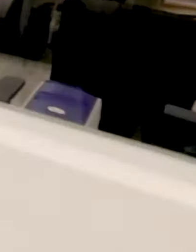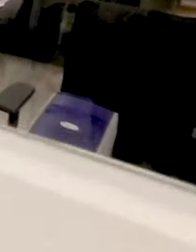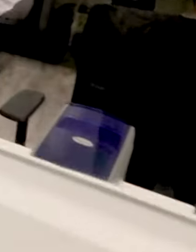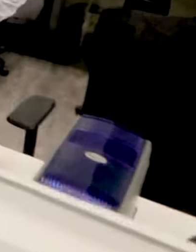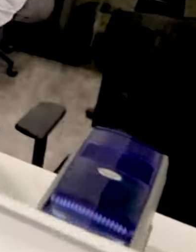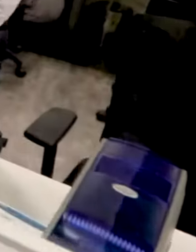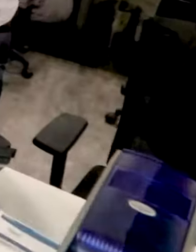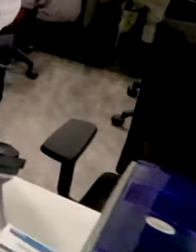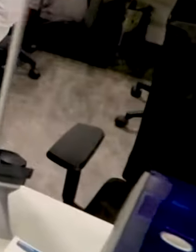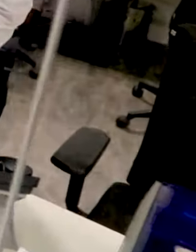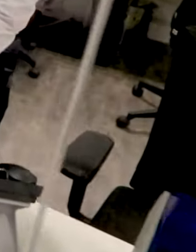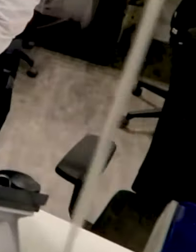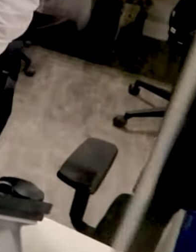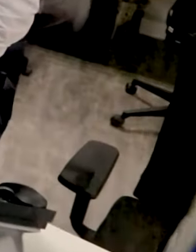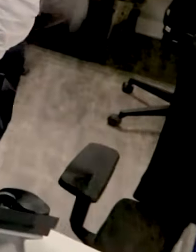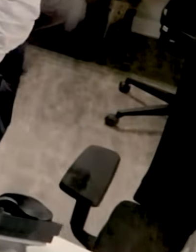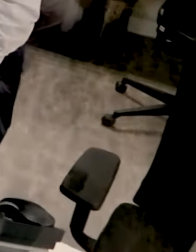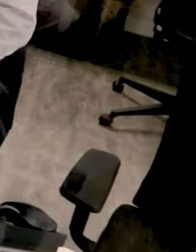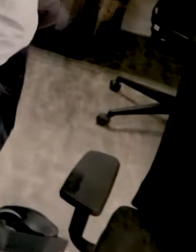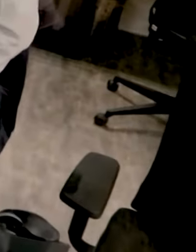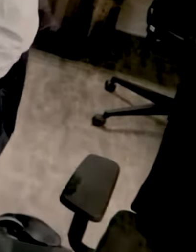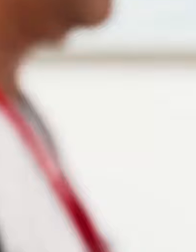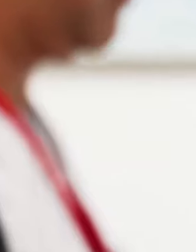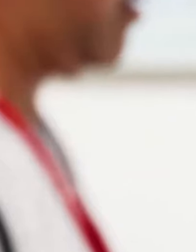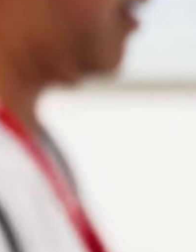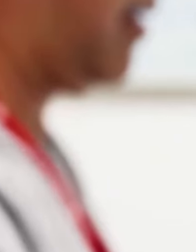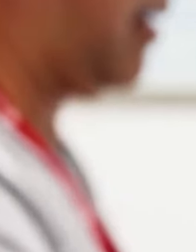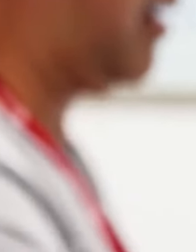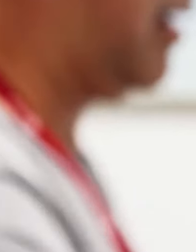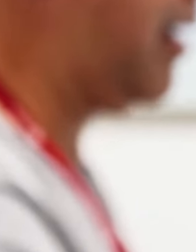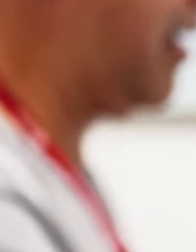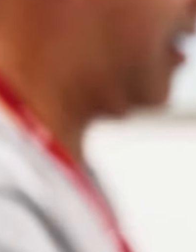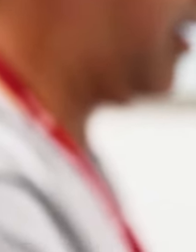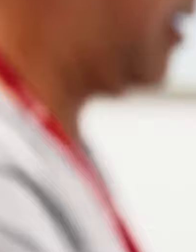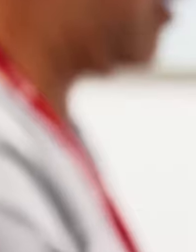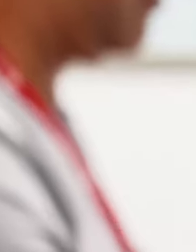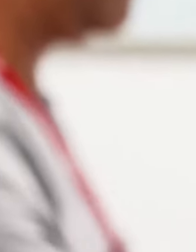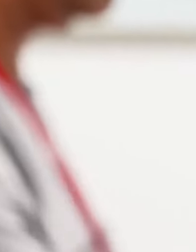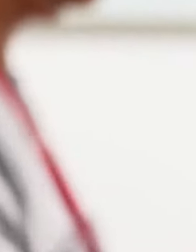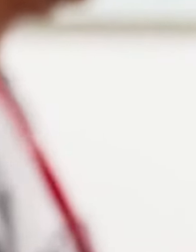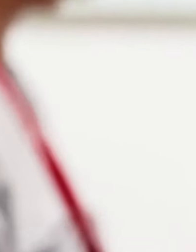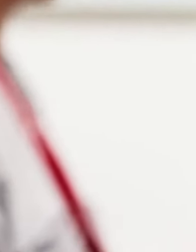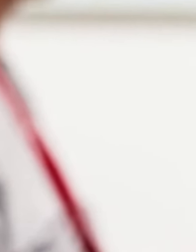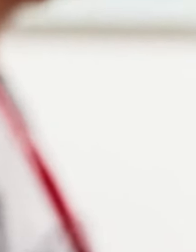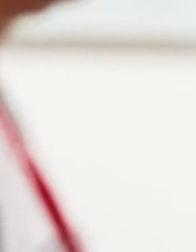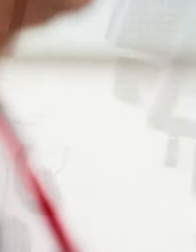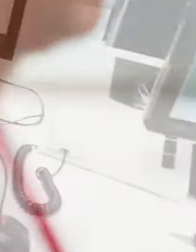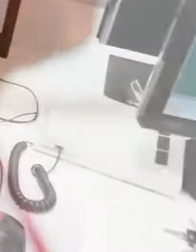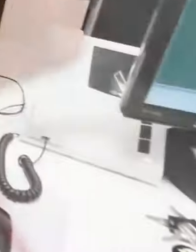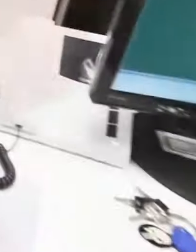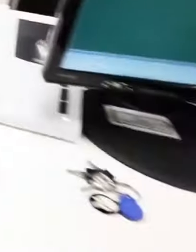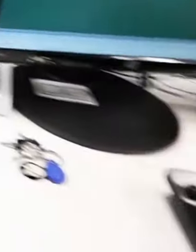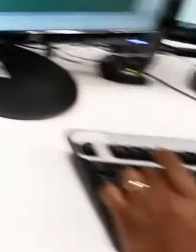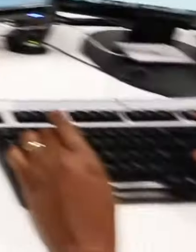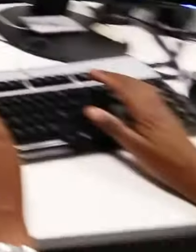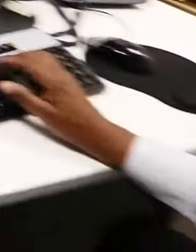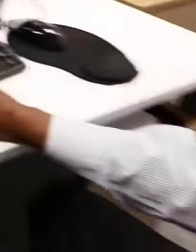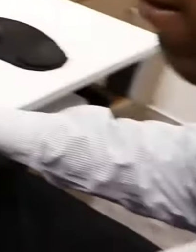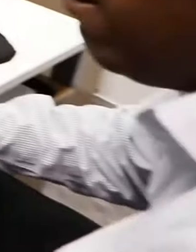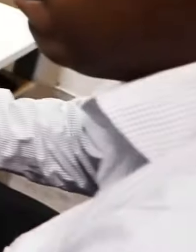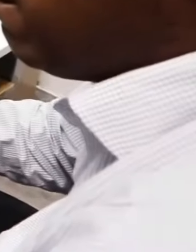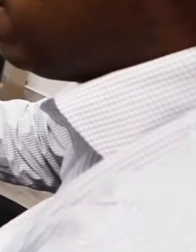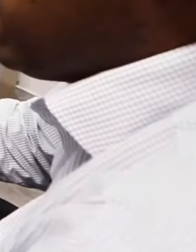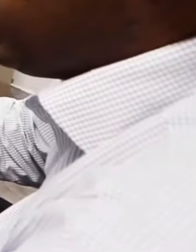Um trabalho estressante e de alta responsabilidade. Mas o Luiz está sempre sorrindo, animado, porque ele é um